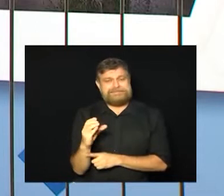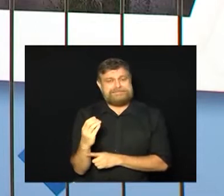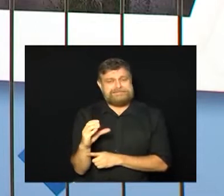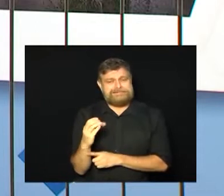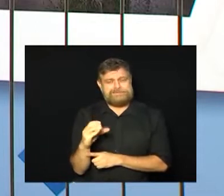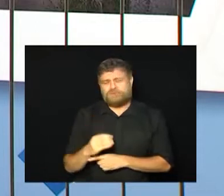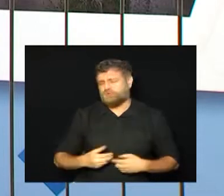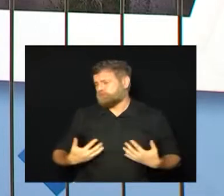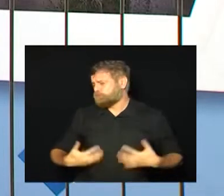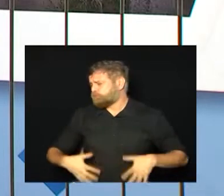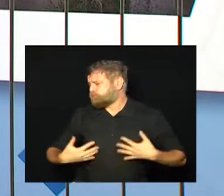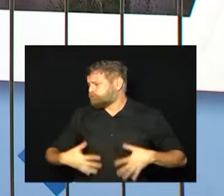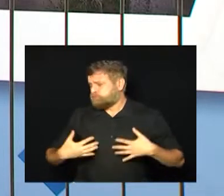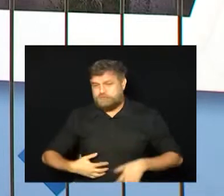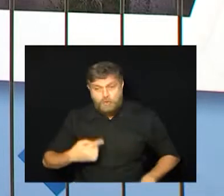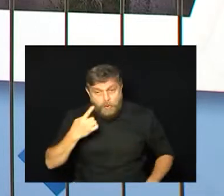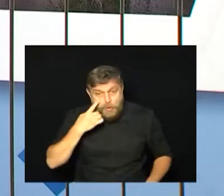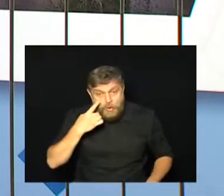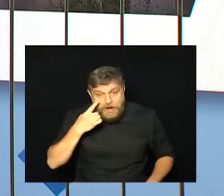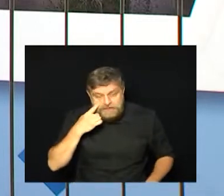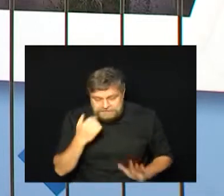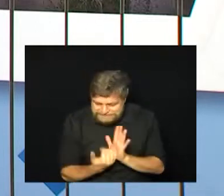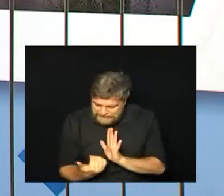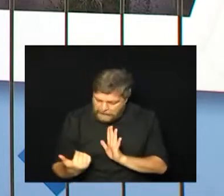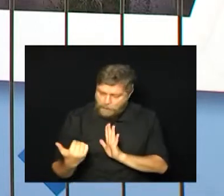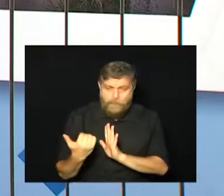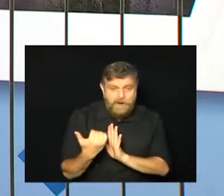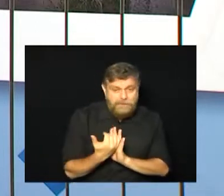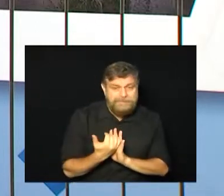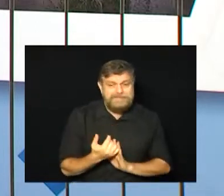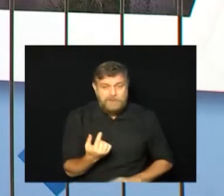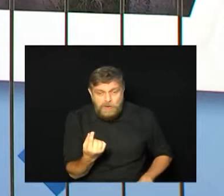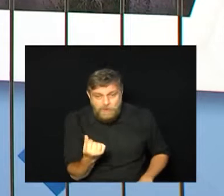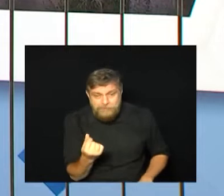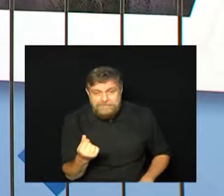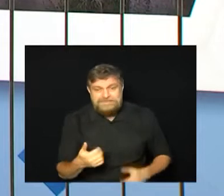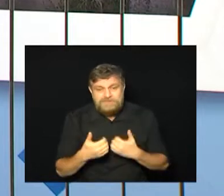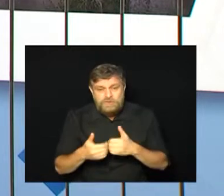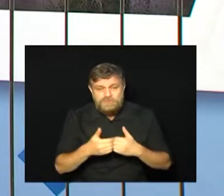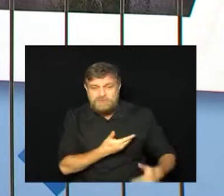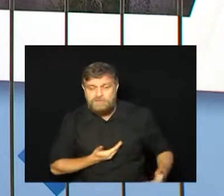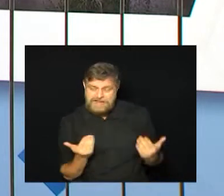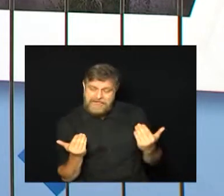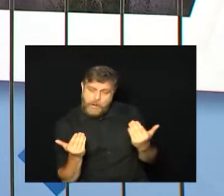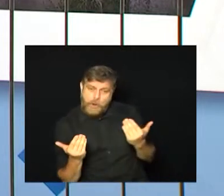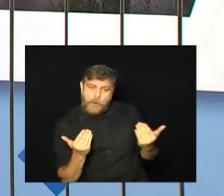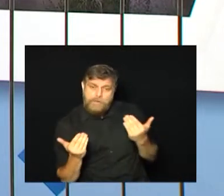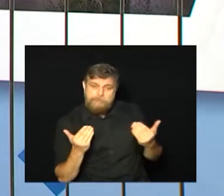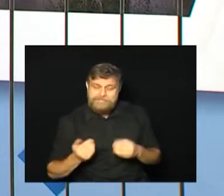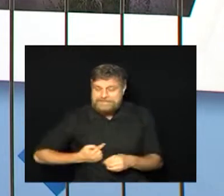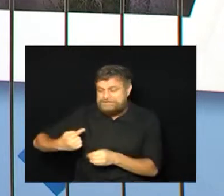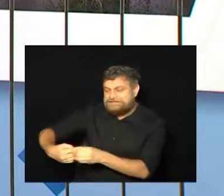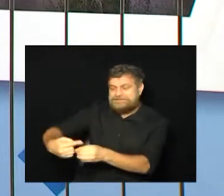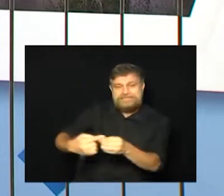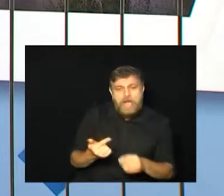5,15. E olha só, com esse reajuste, com esse aumento, o valor da passagem de Campinas, se a gente comparar aí com outras